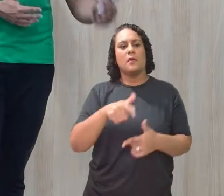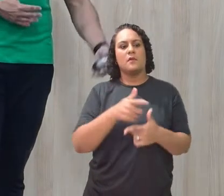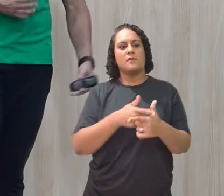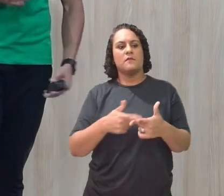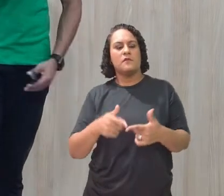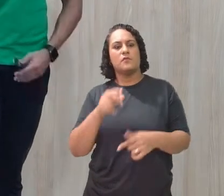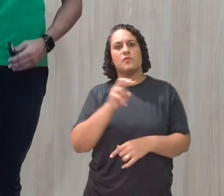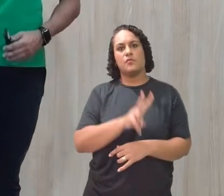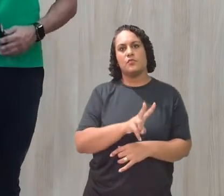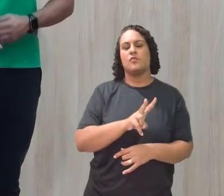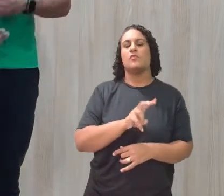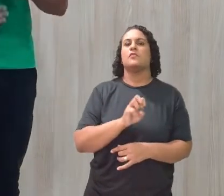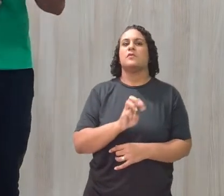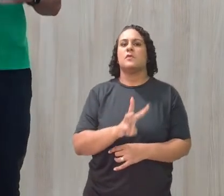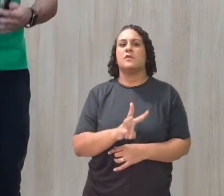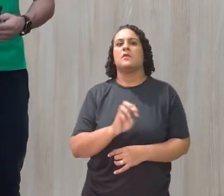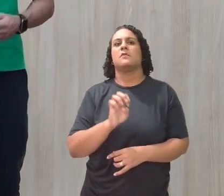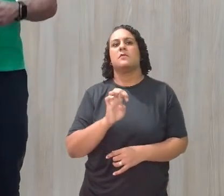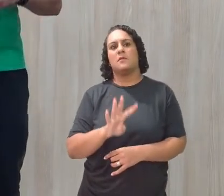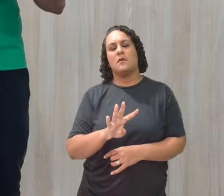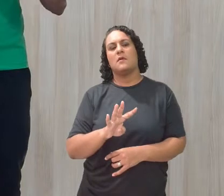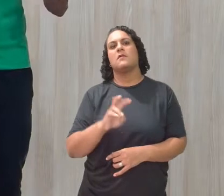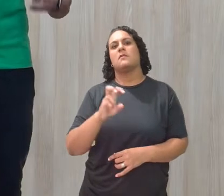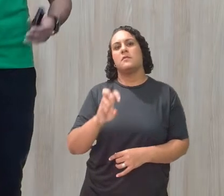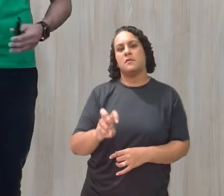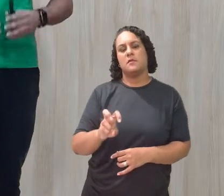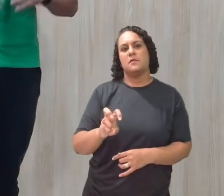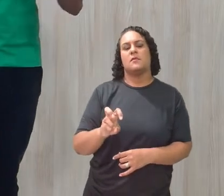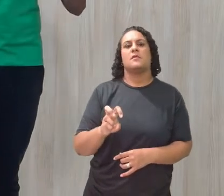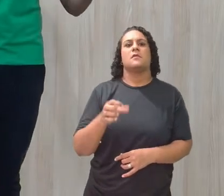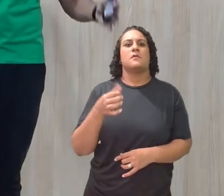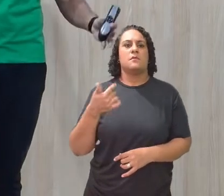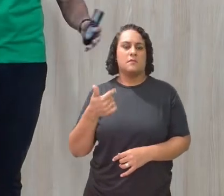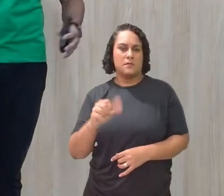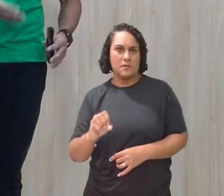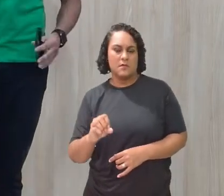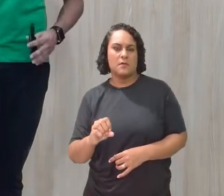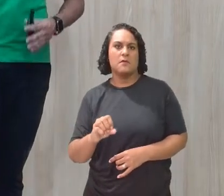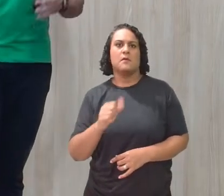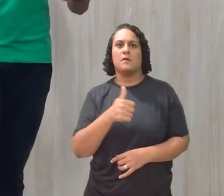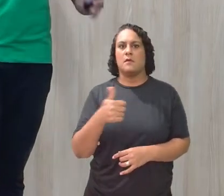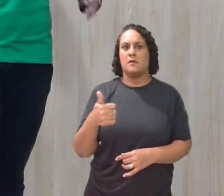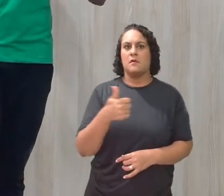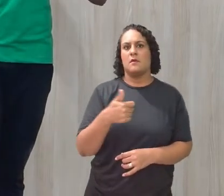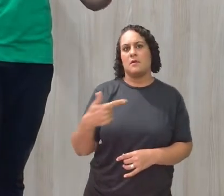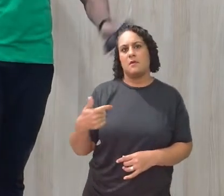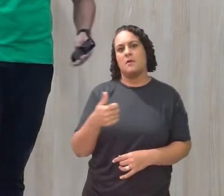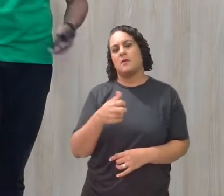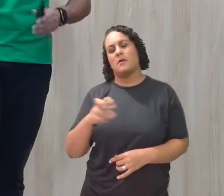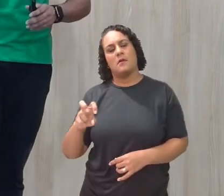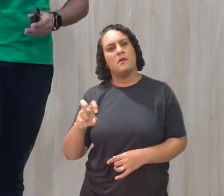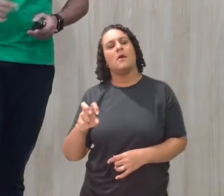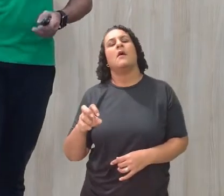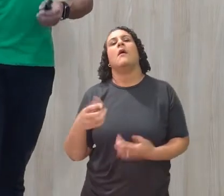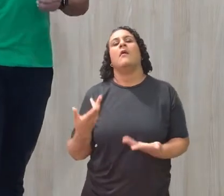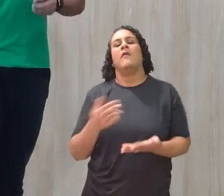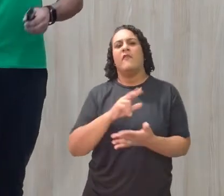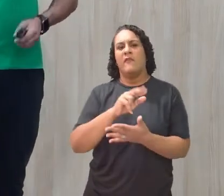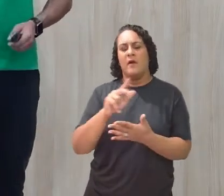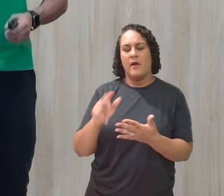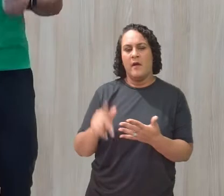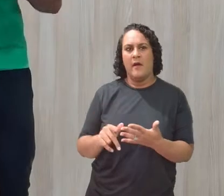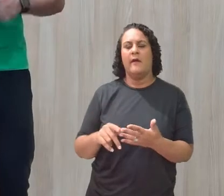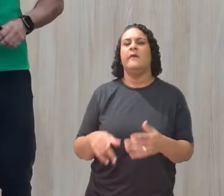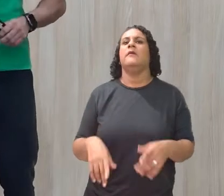por 2, por 3, por 4, por 5, por 10, por 11, por 12, por 15, inclusive